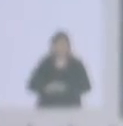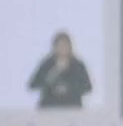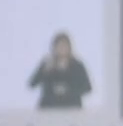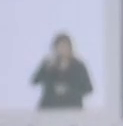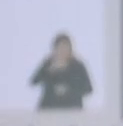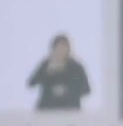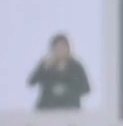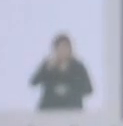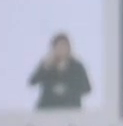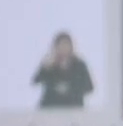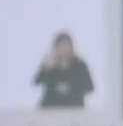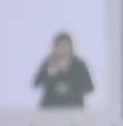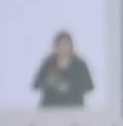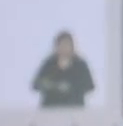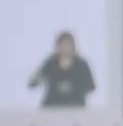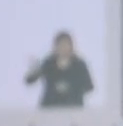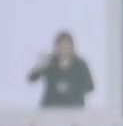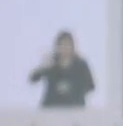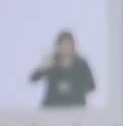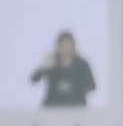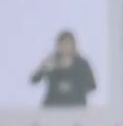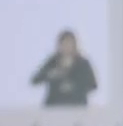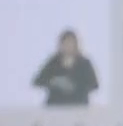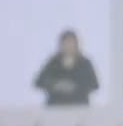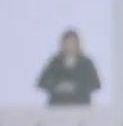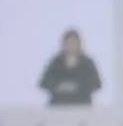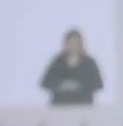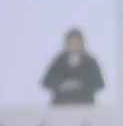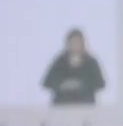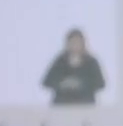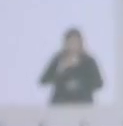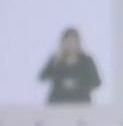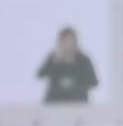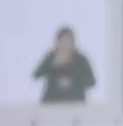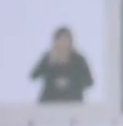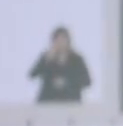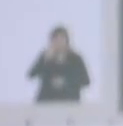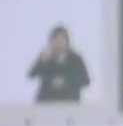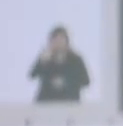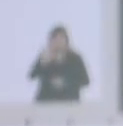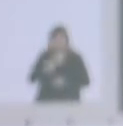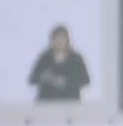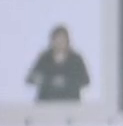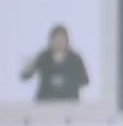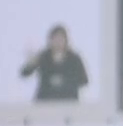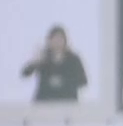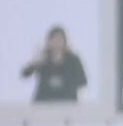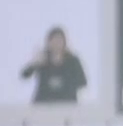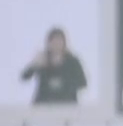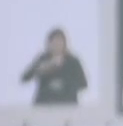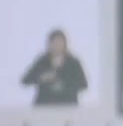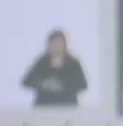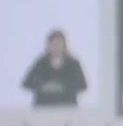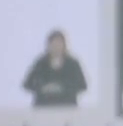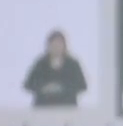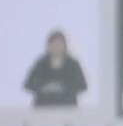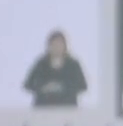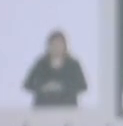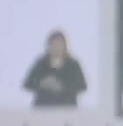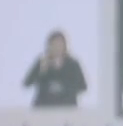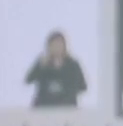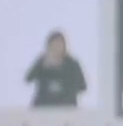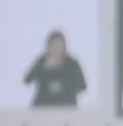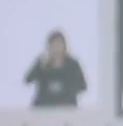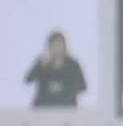e vários então além desse interesse de apoiar o processo também eles terão eles